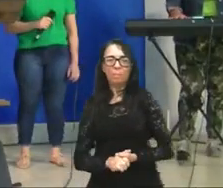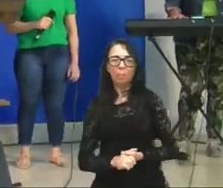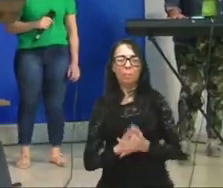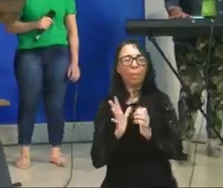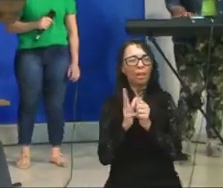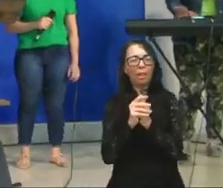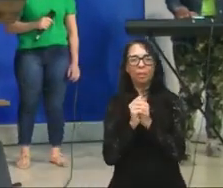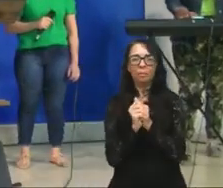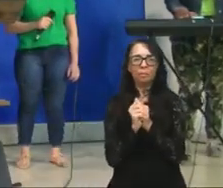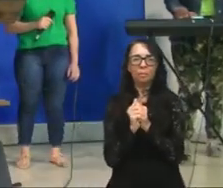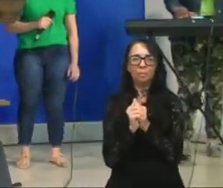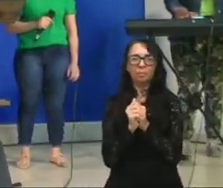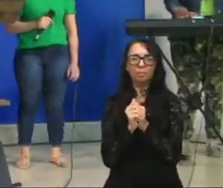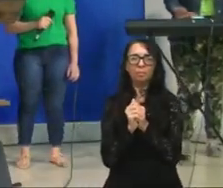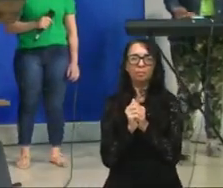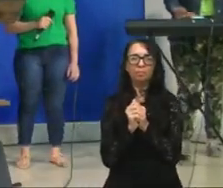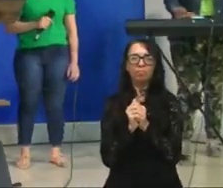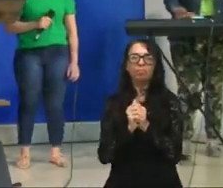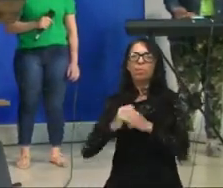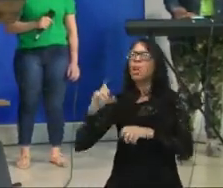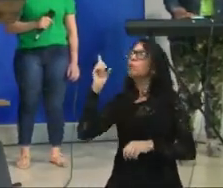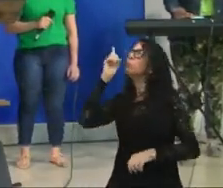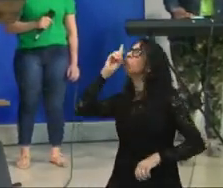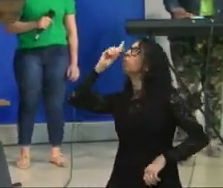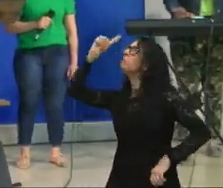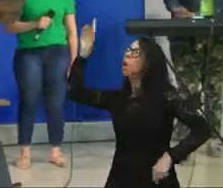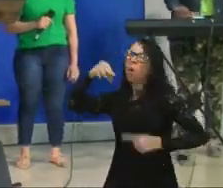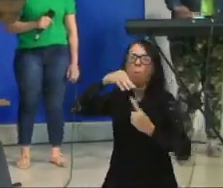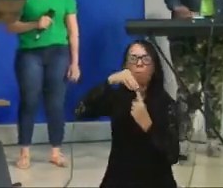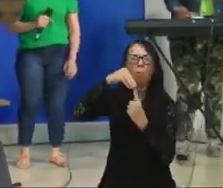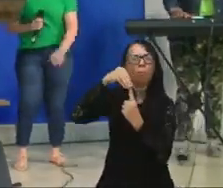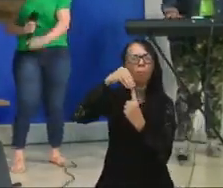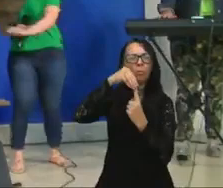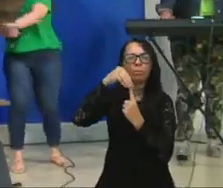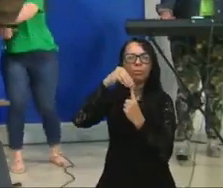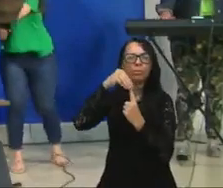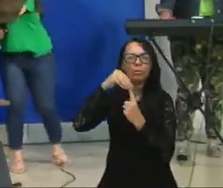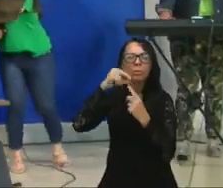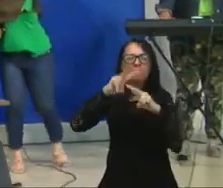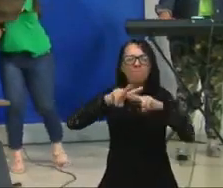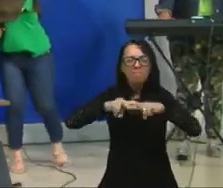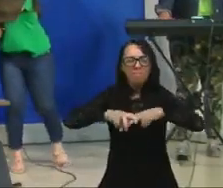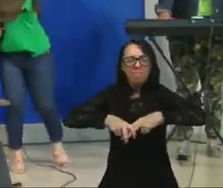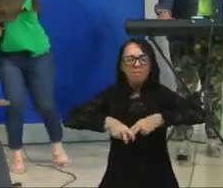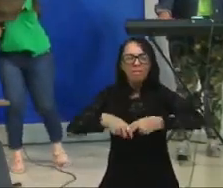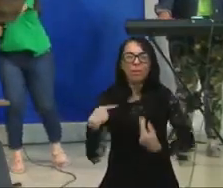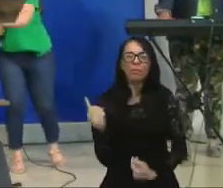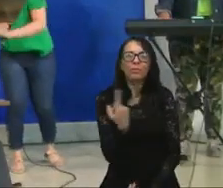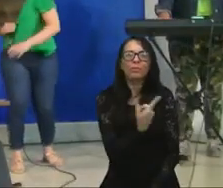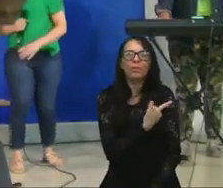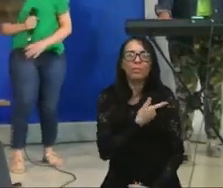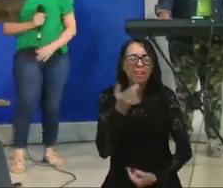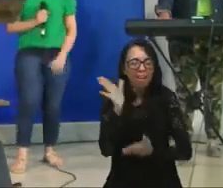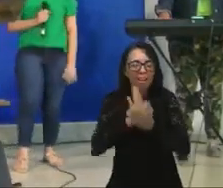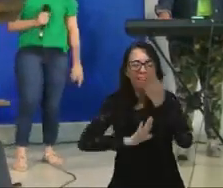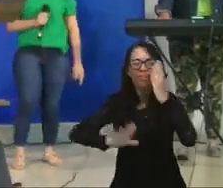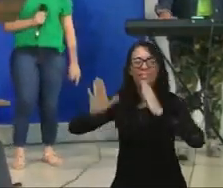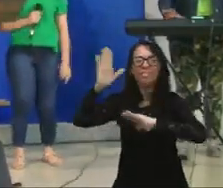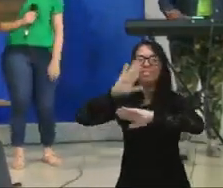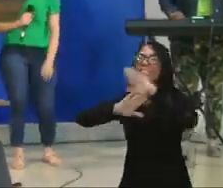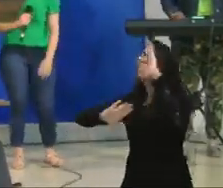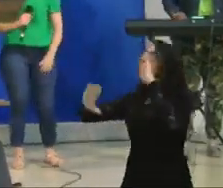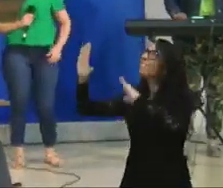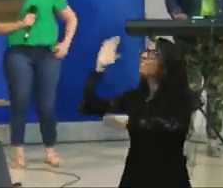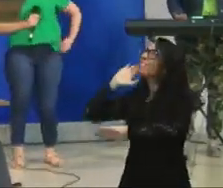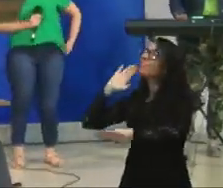Amém. Tu és o único, a razão da nossa adoração a Jesus. Vamos louvar ao Senhor. Com louvor eu te